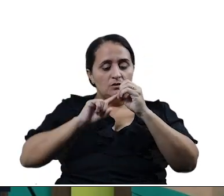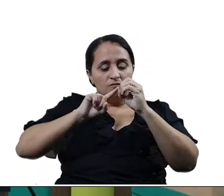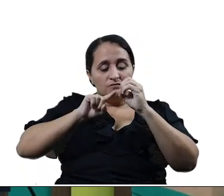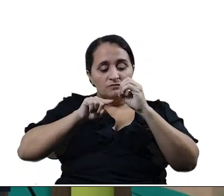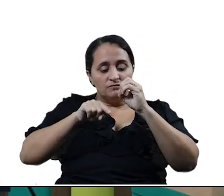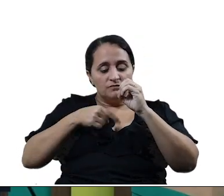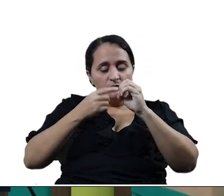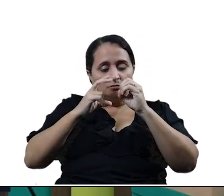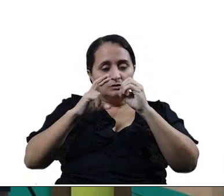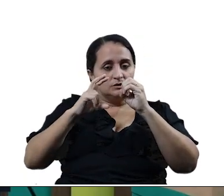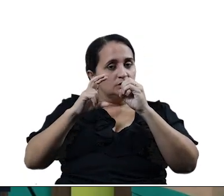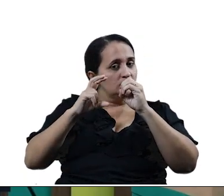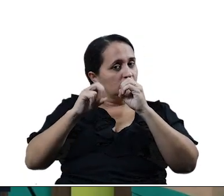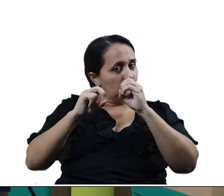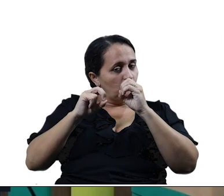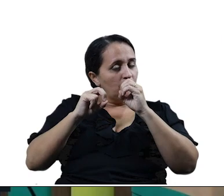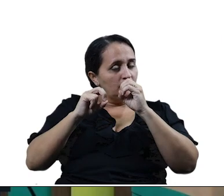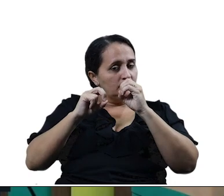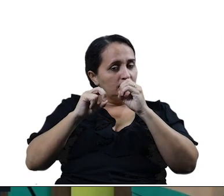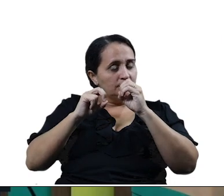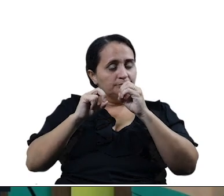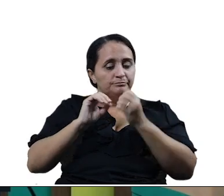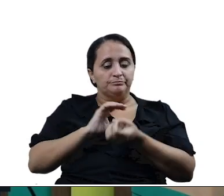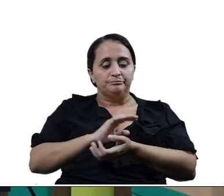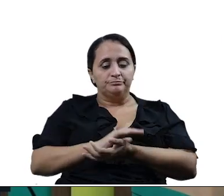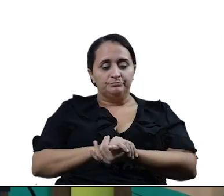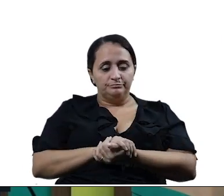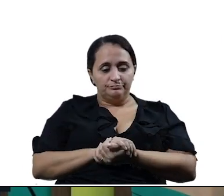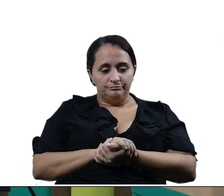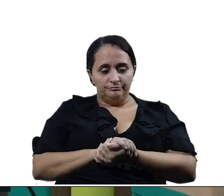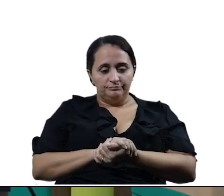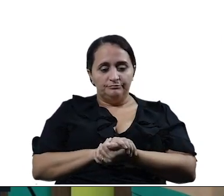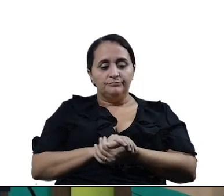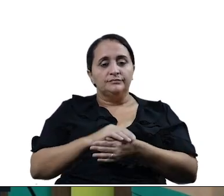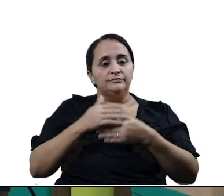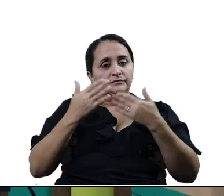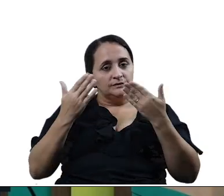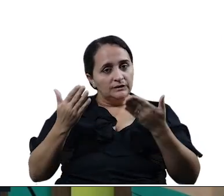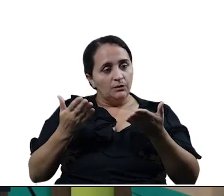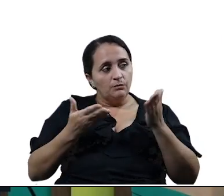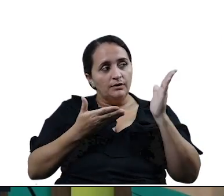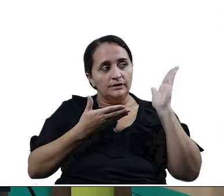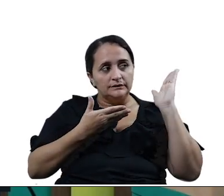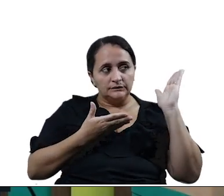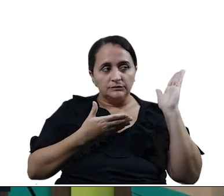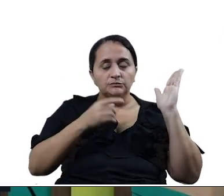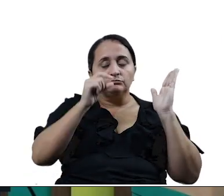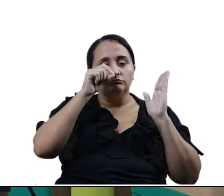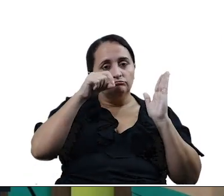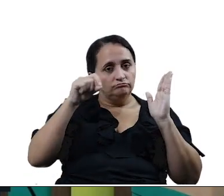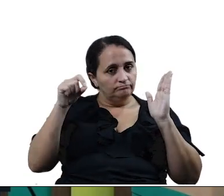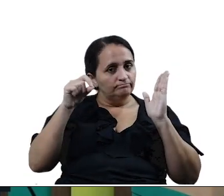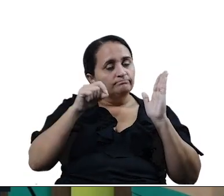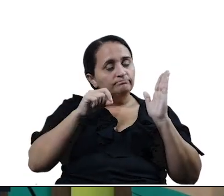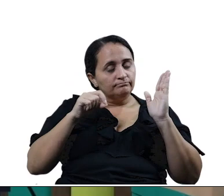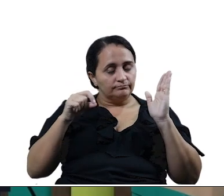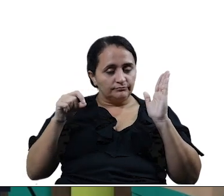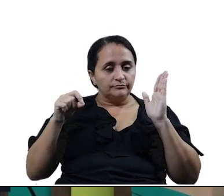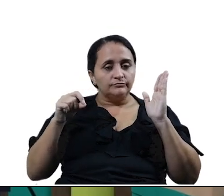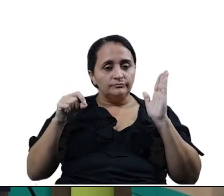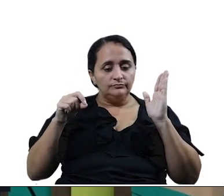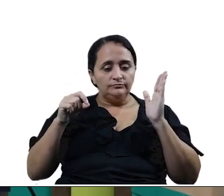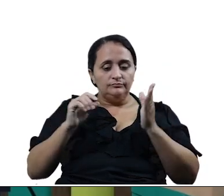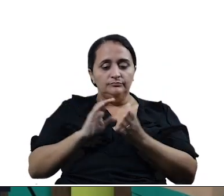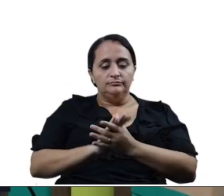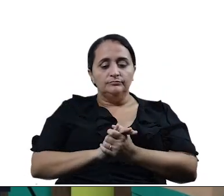nada, vírgula 50. E é assim que a gente escreve o valor de 50 centavos, tá? Porque é um valor